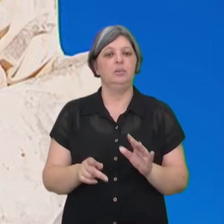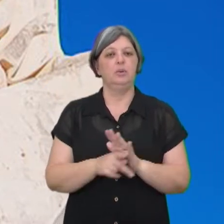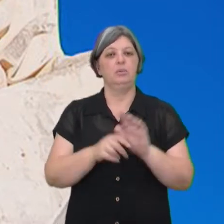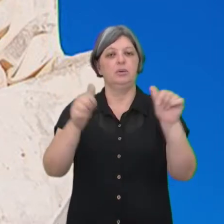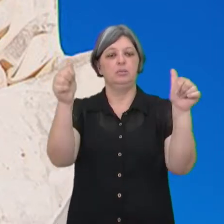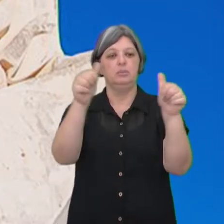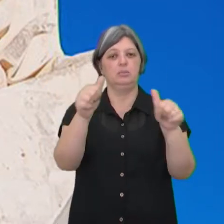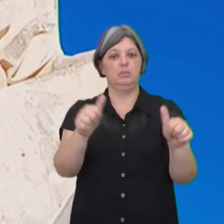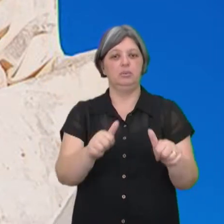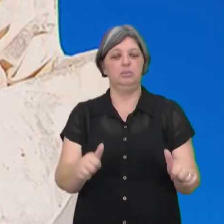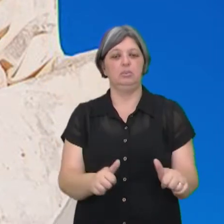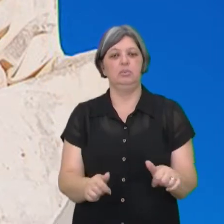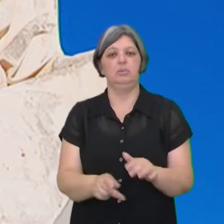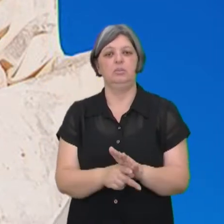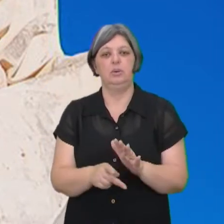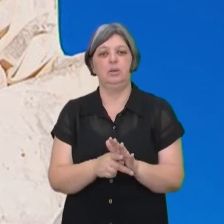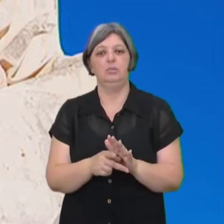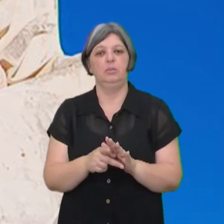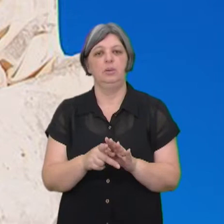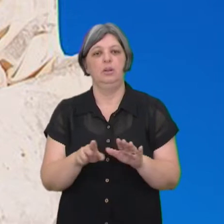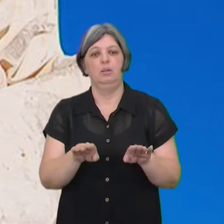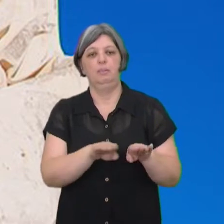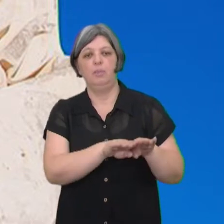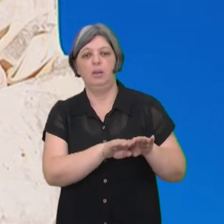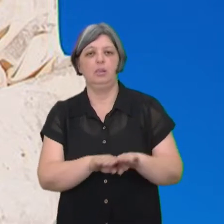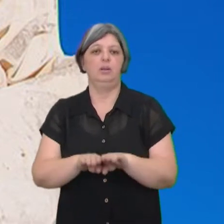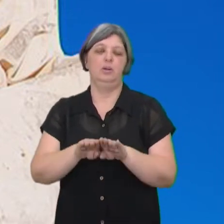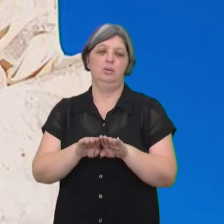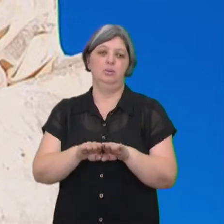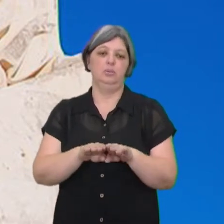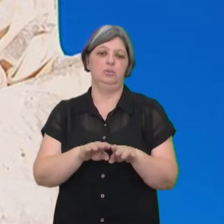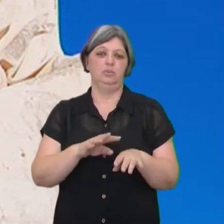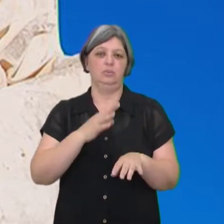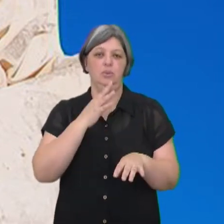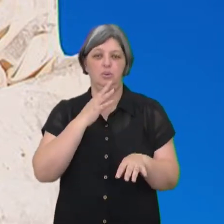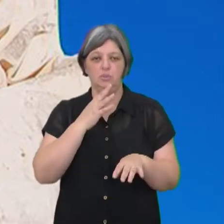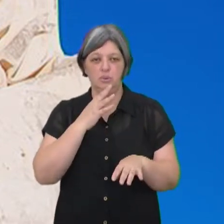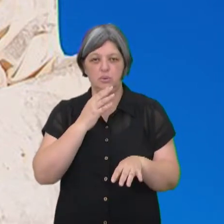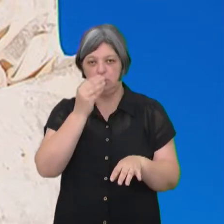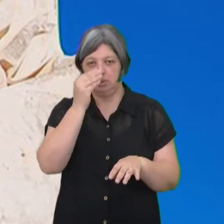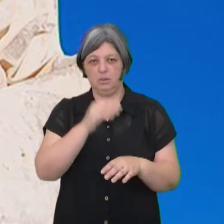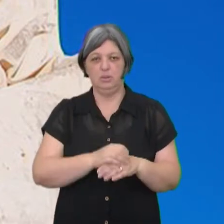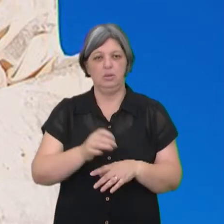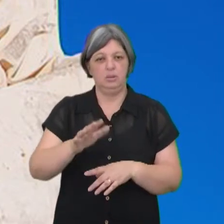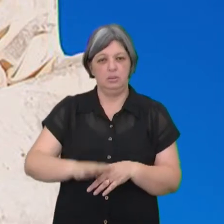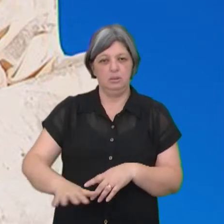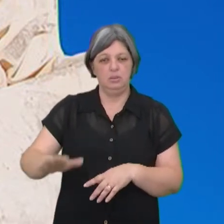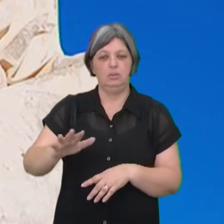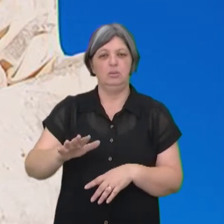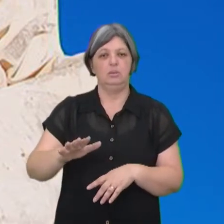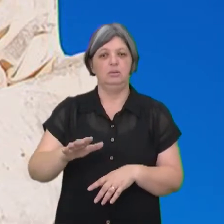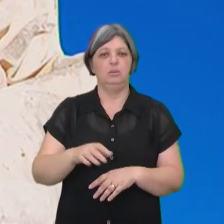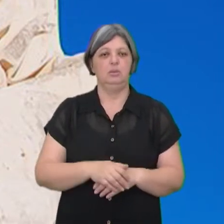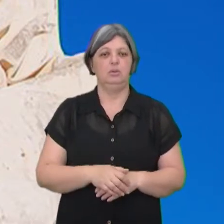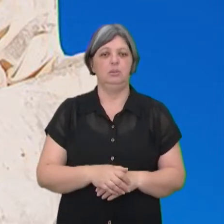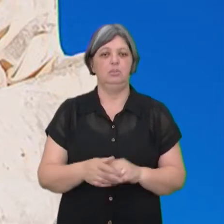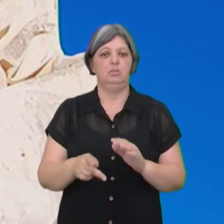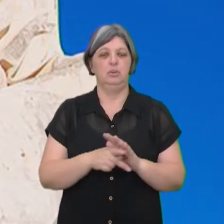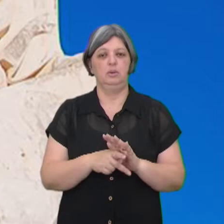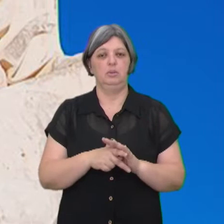se chama Padrão dos Descobrimentos. É um monumento que fica na região portuária ali de